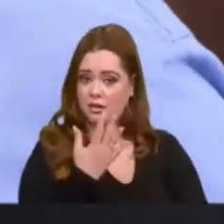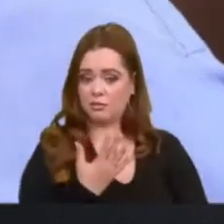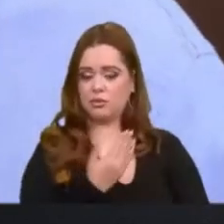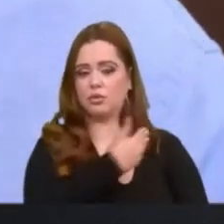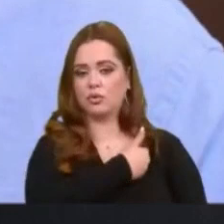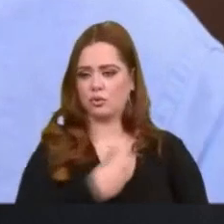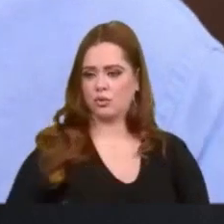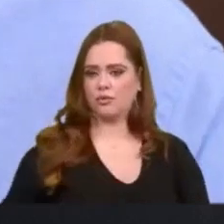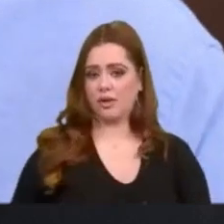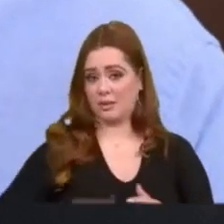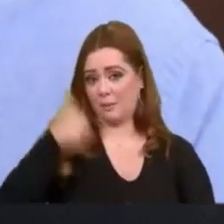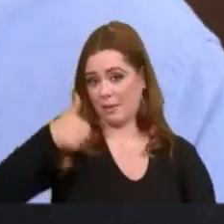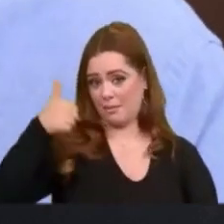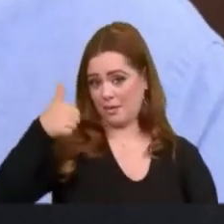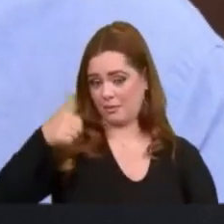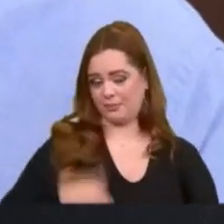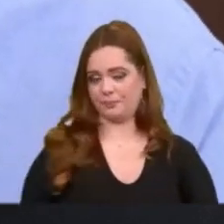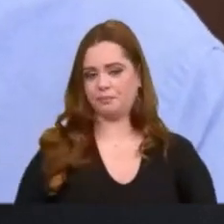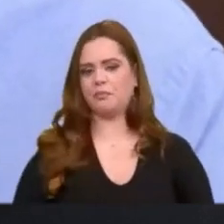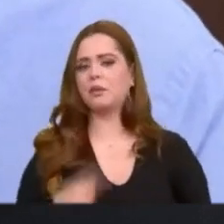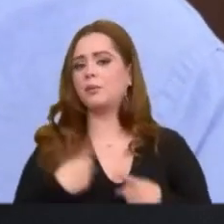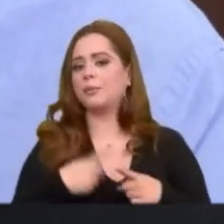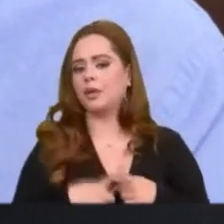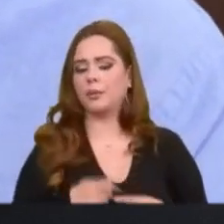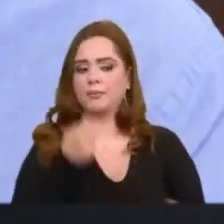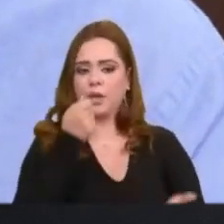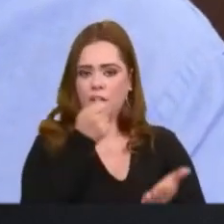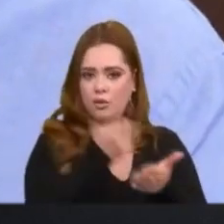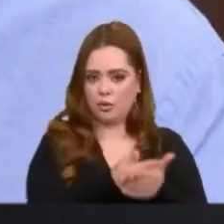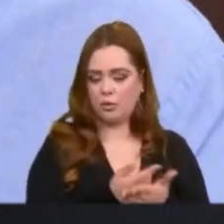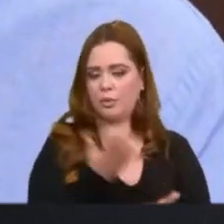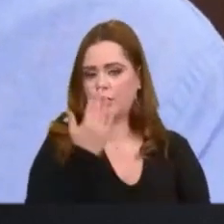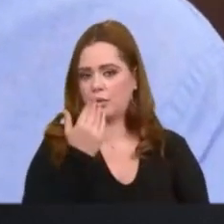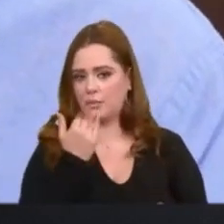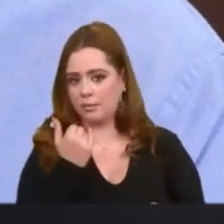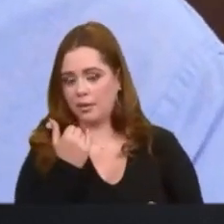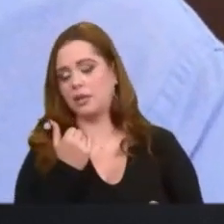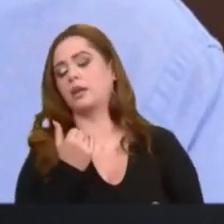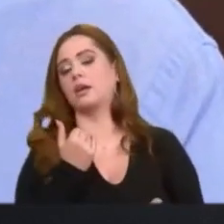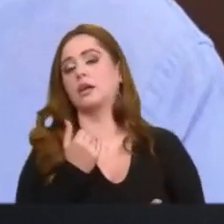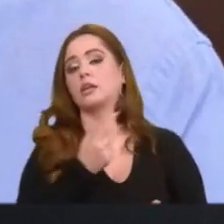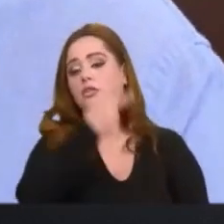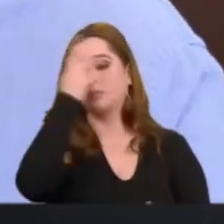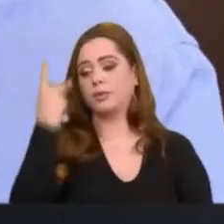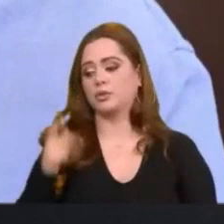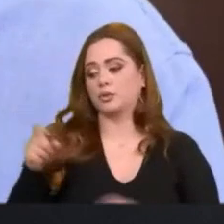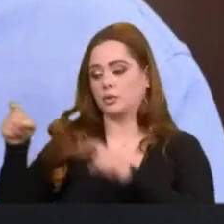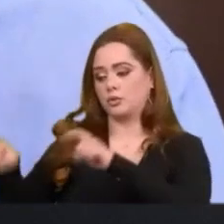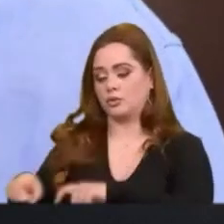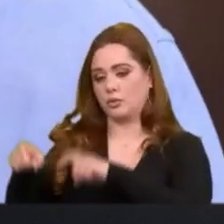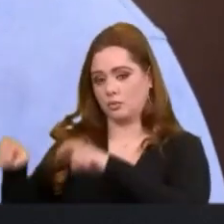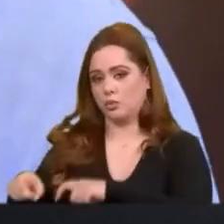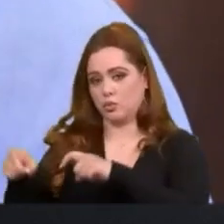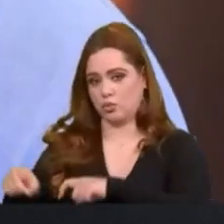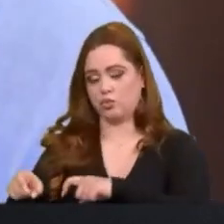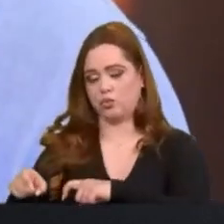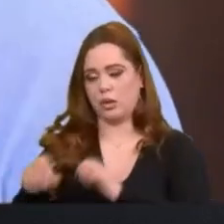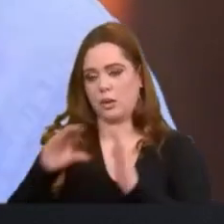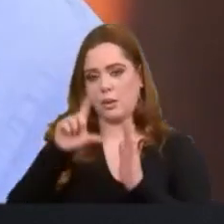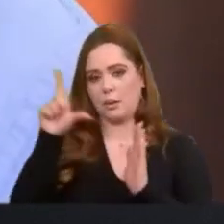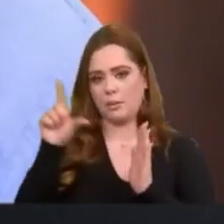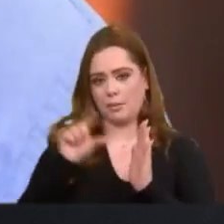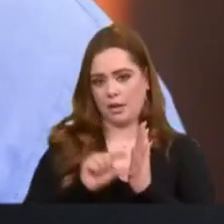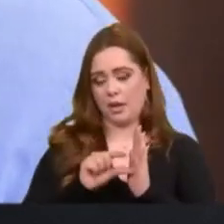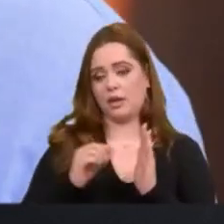excepcional porque você compra alimento do pequeno e meio do produtor rural Às vezes você compra o e70 também você compra